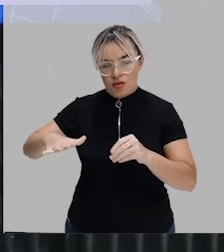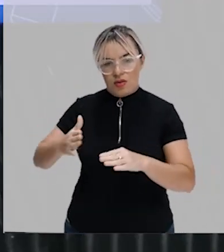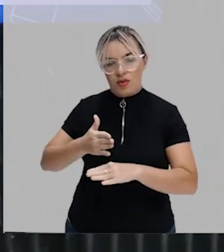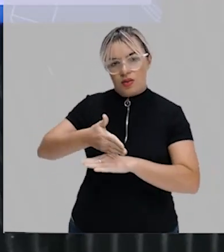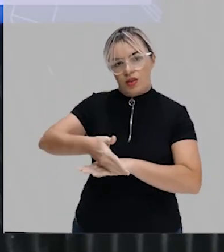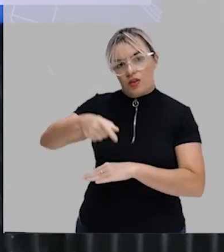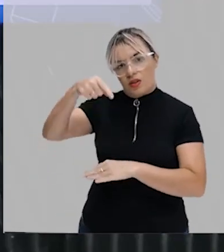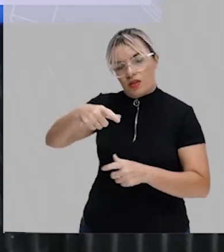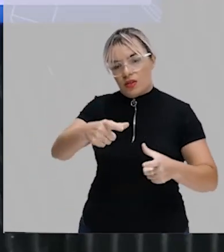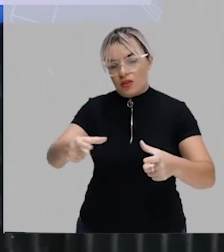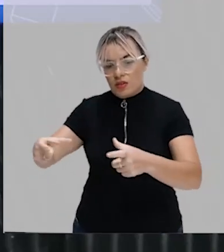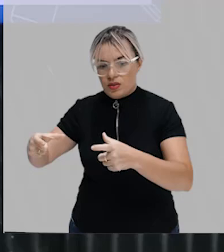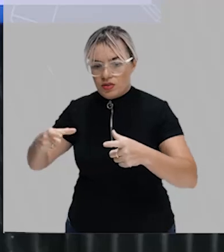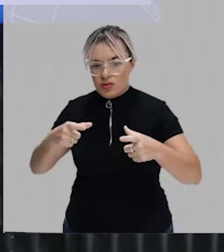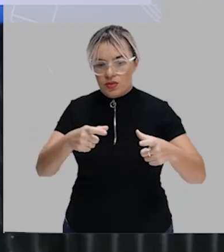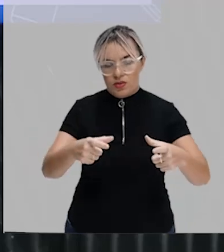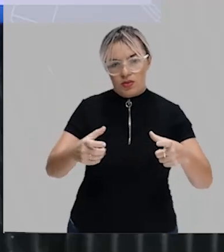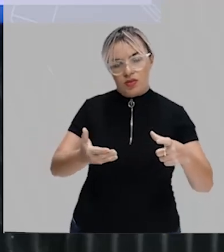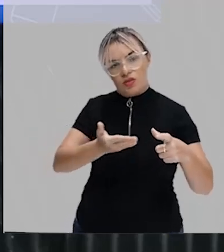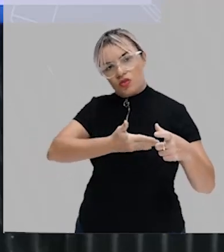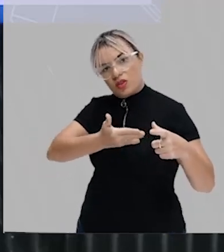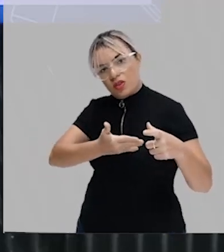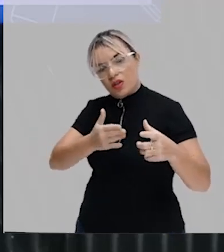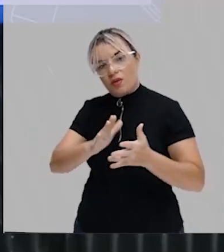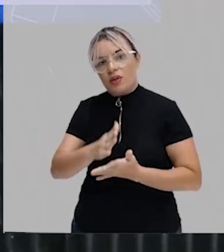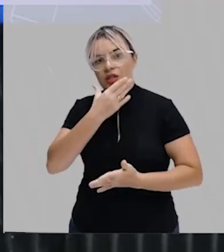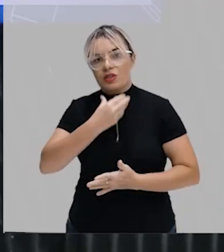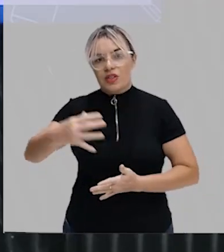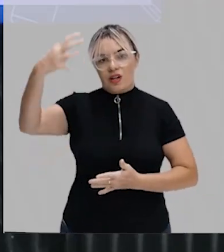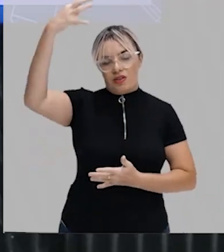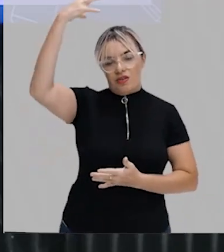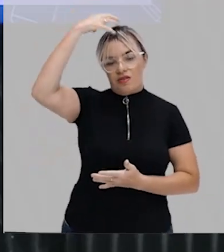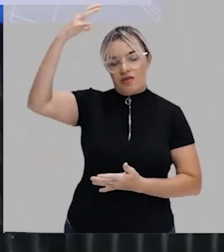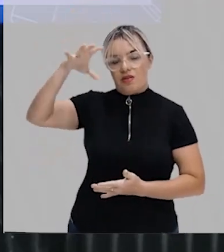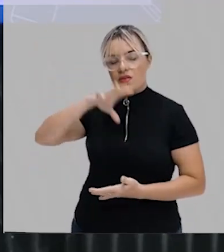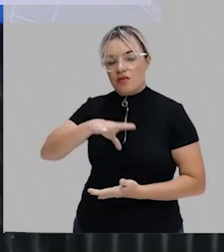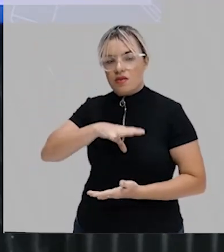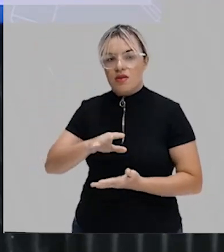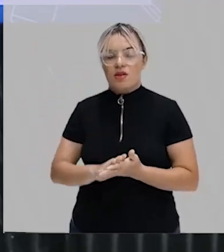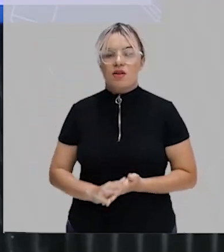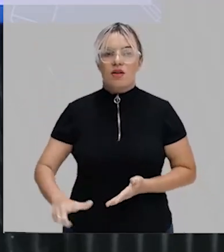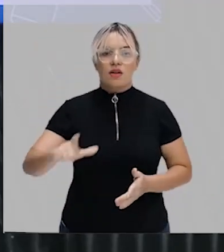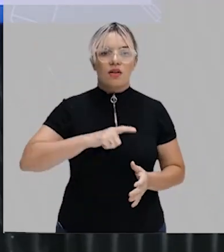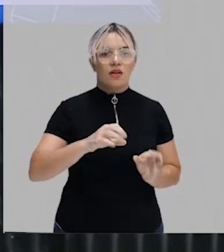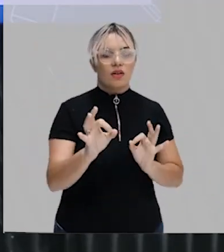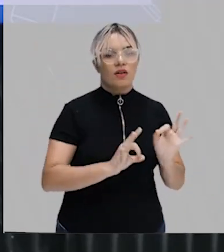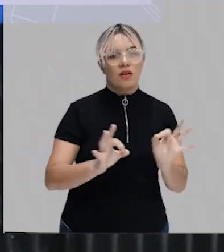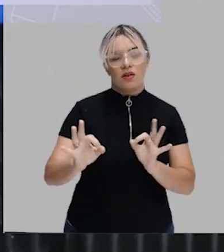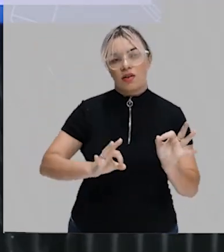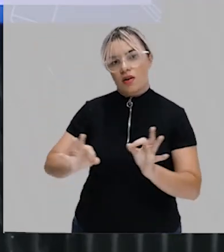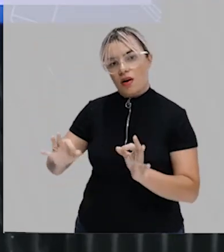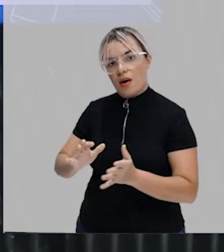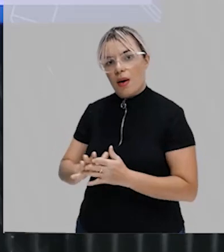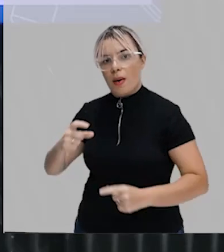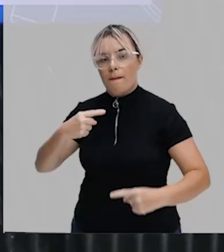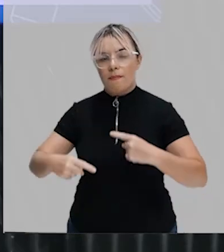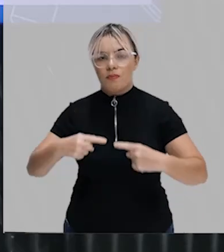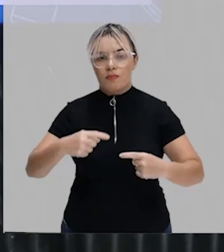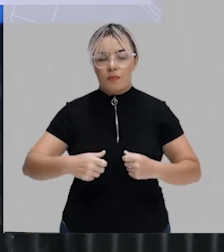das capitanias hereditárias. Temos também nessa organização política e administrativa o sistema de governo